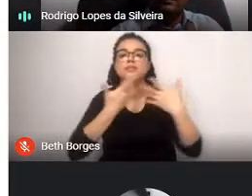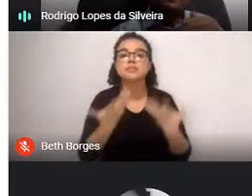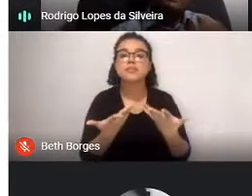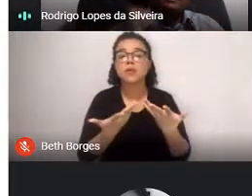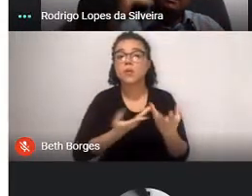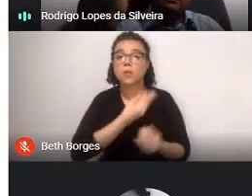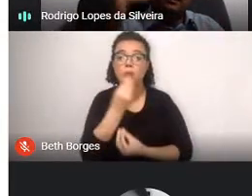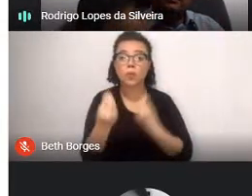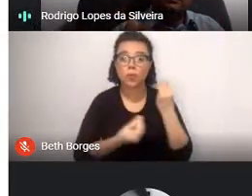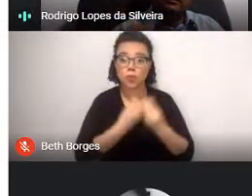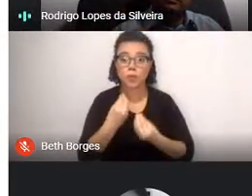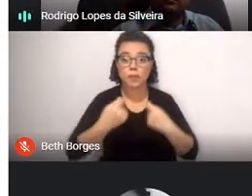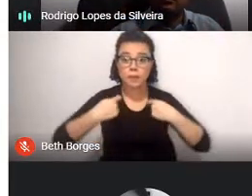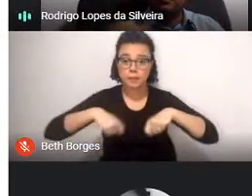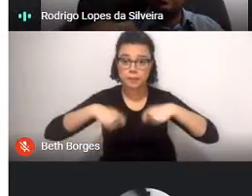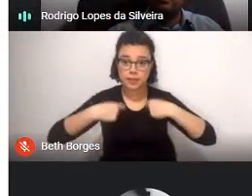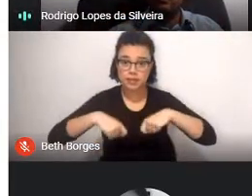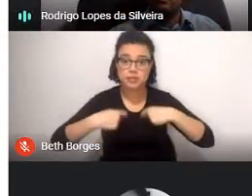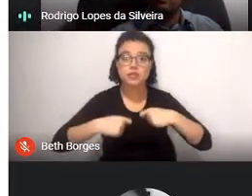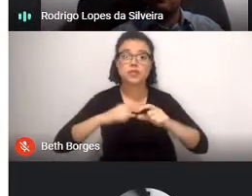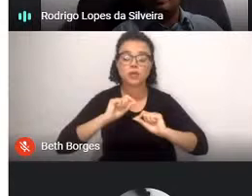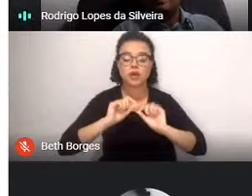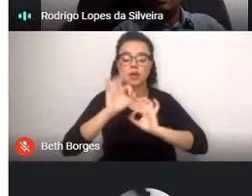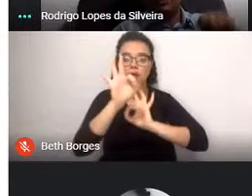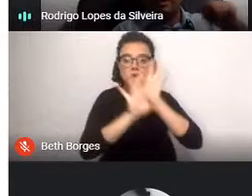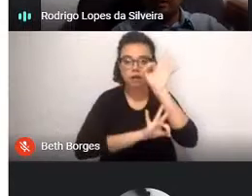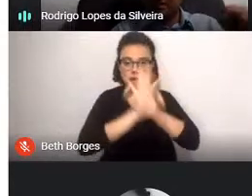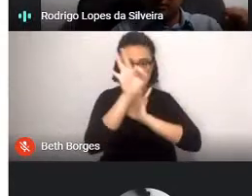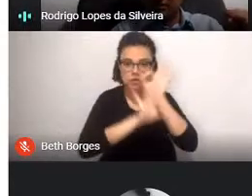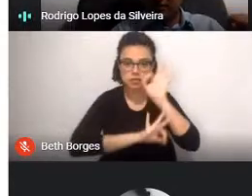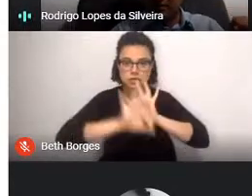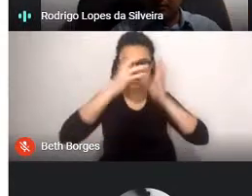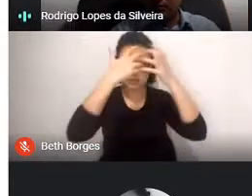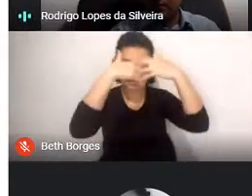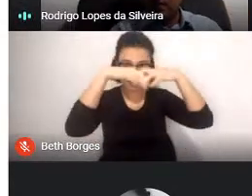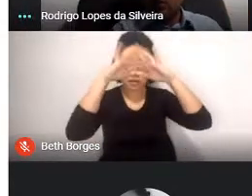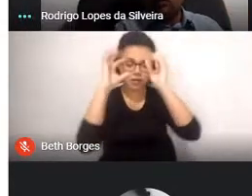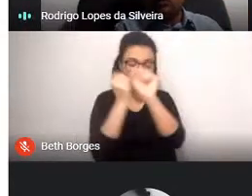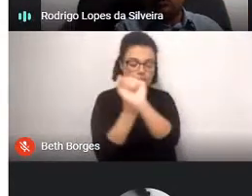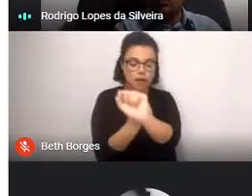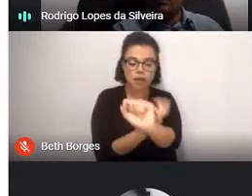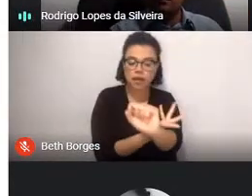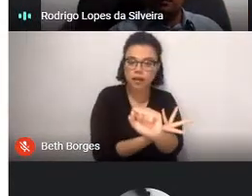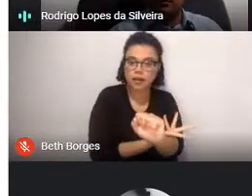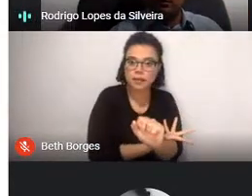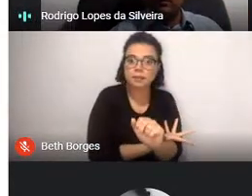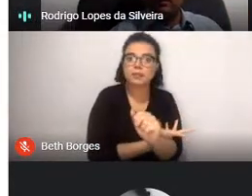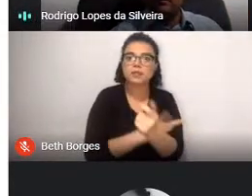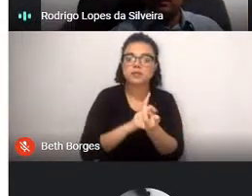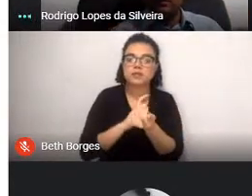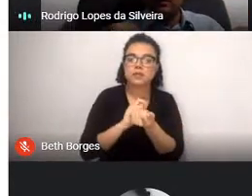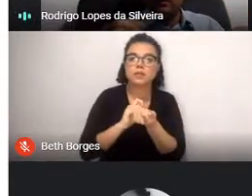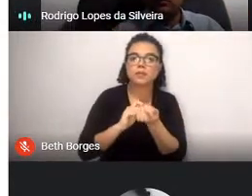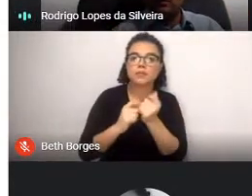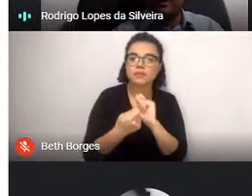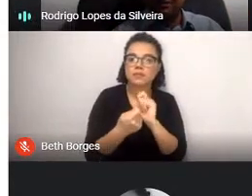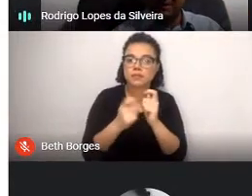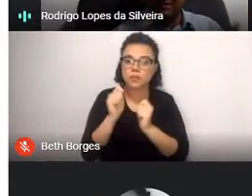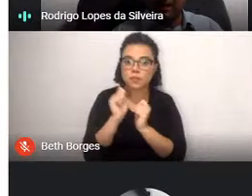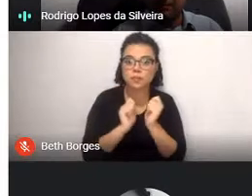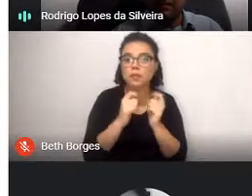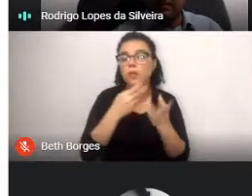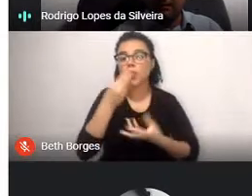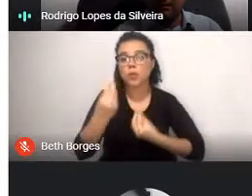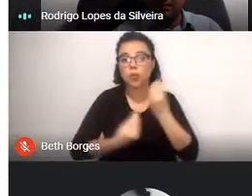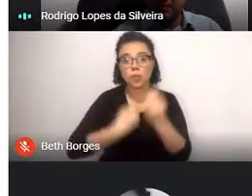que procurar trabalhar em cima dessas emoções para fazer um processo de ressignificação, onde com a hipnose eu faço isso de uma maneira